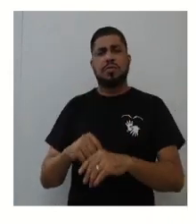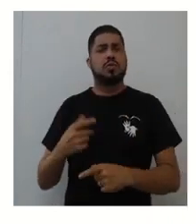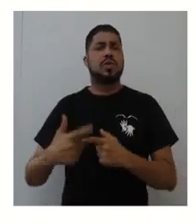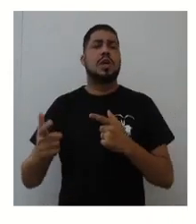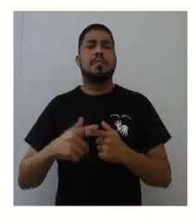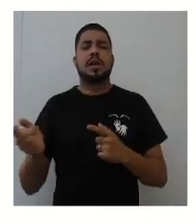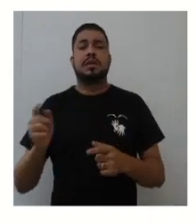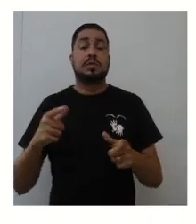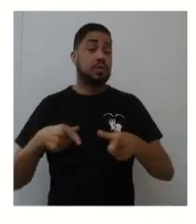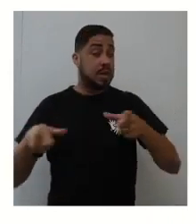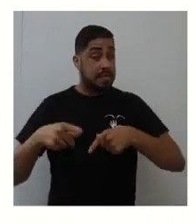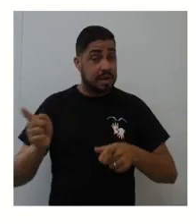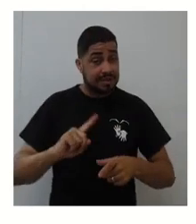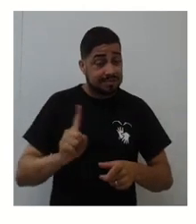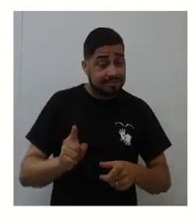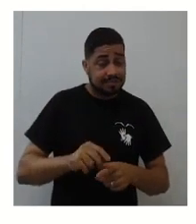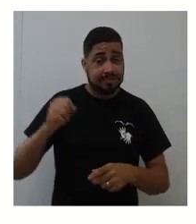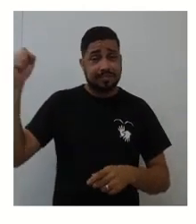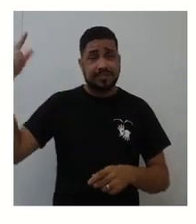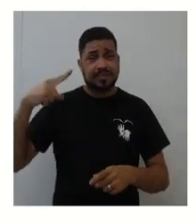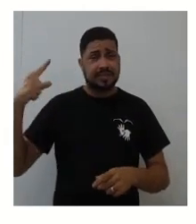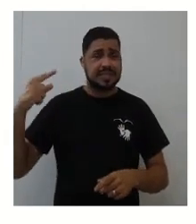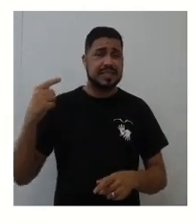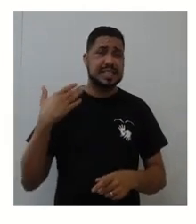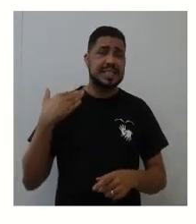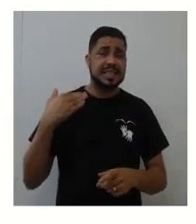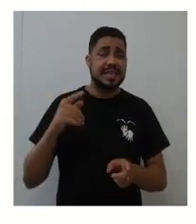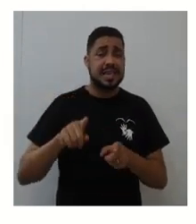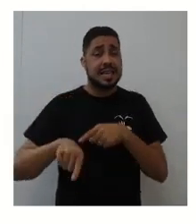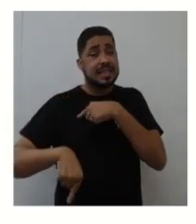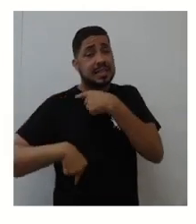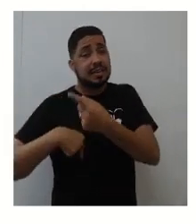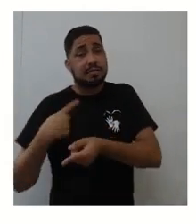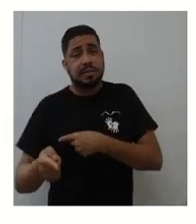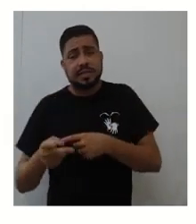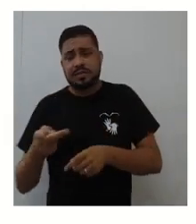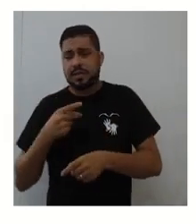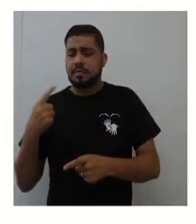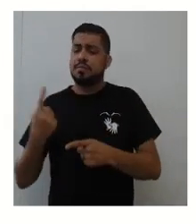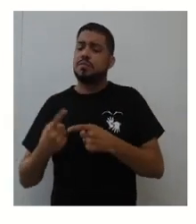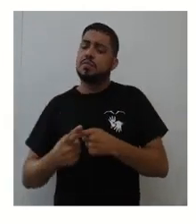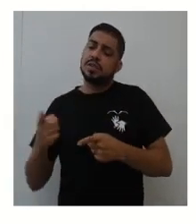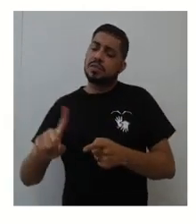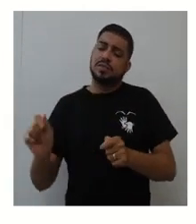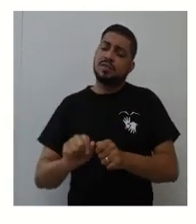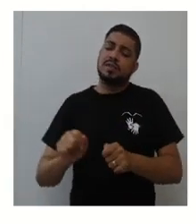sol quente. E aí logo depois ele diz, por que não faz